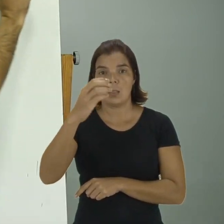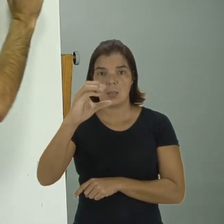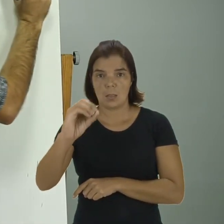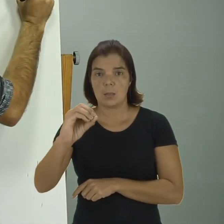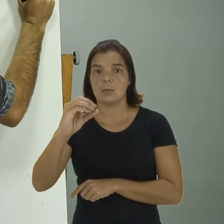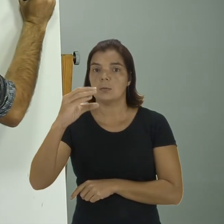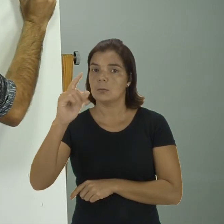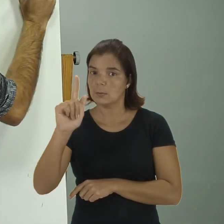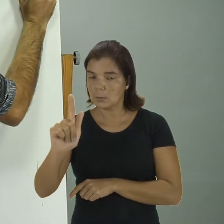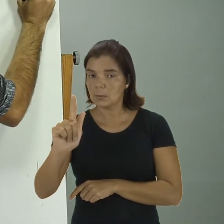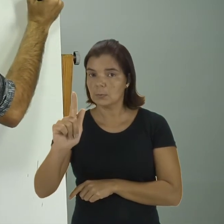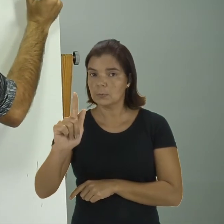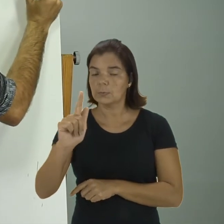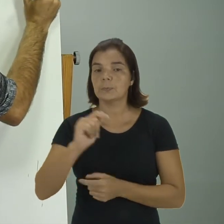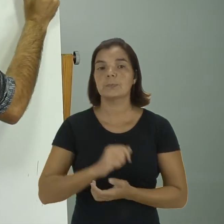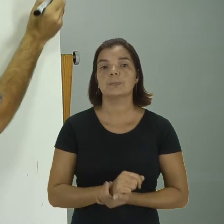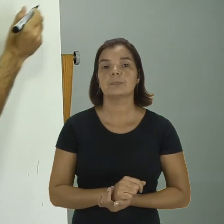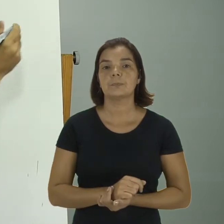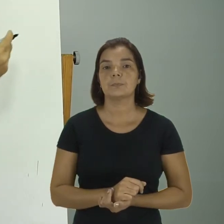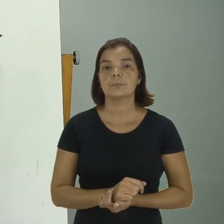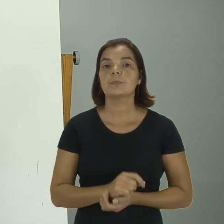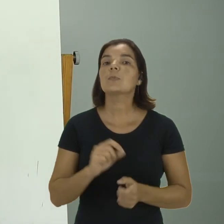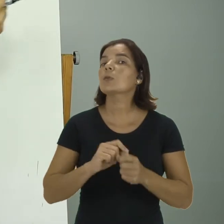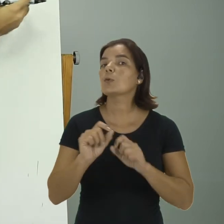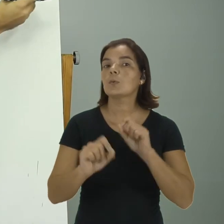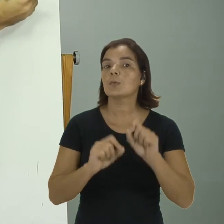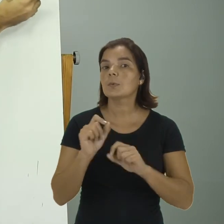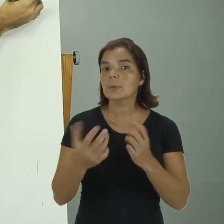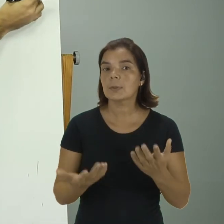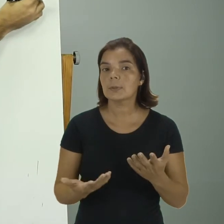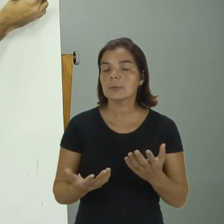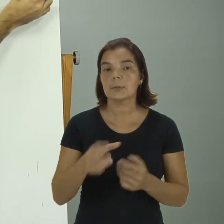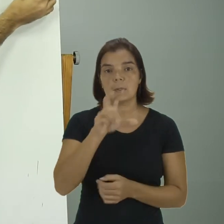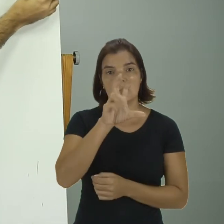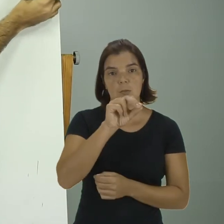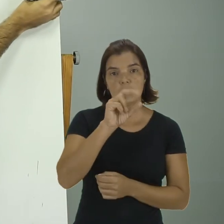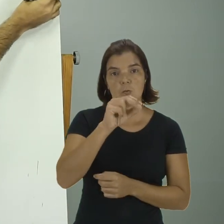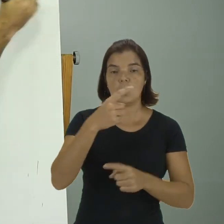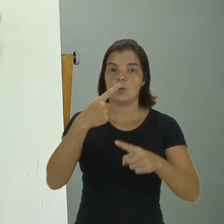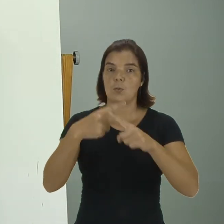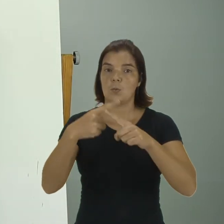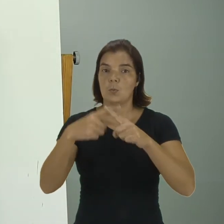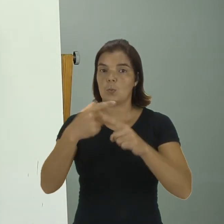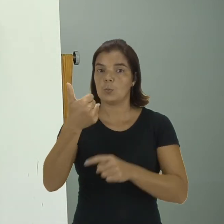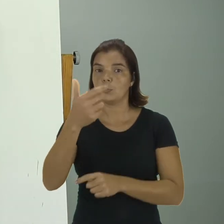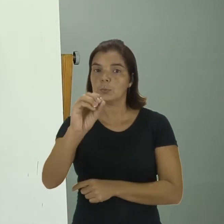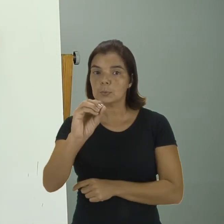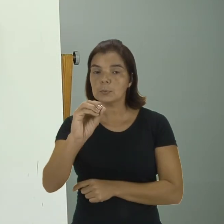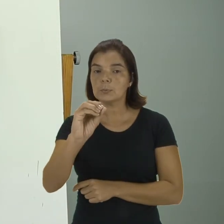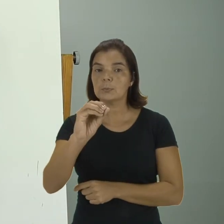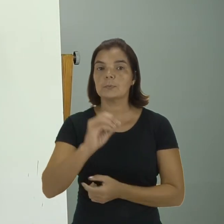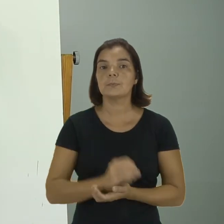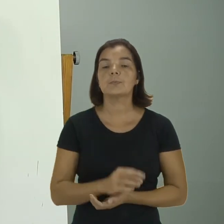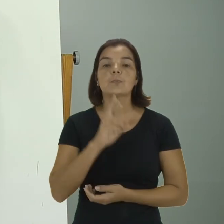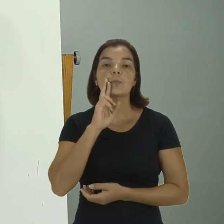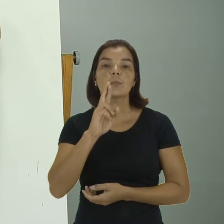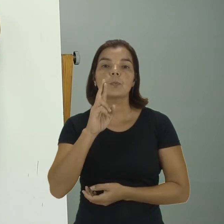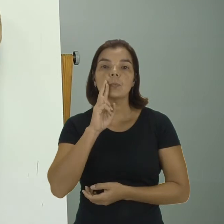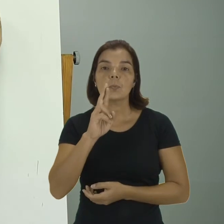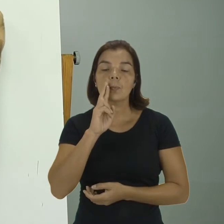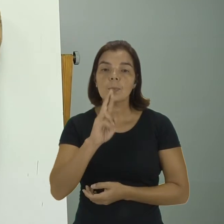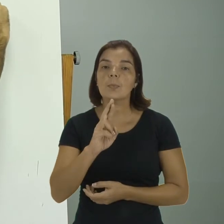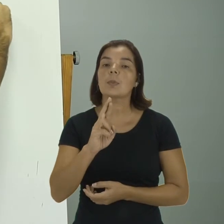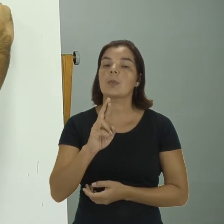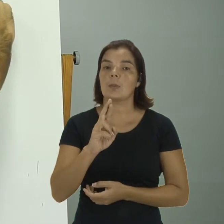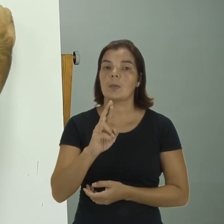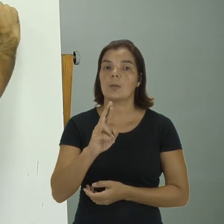Celsius. O que a gente vai fazer? A gente vai pegar 50 e multiplicar por 10. O resultado da